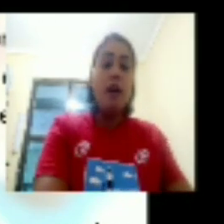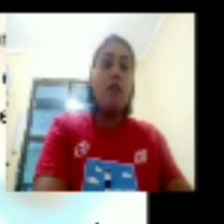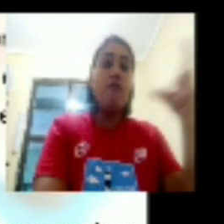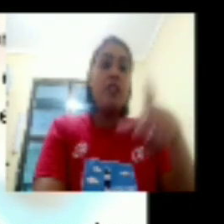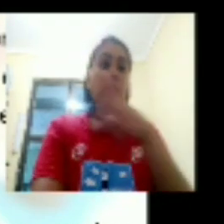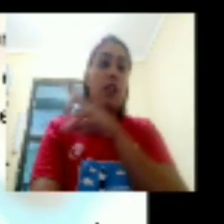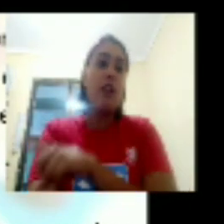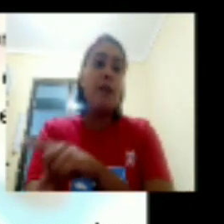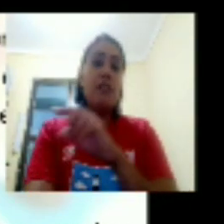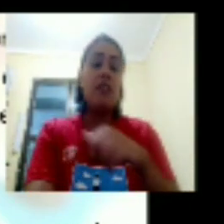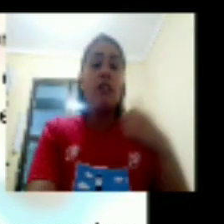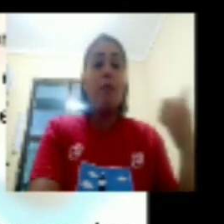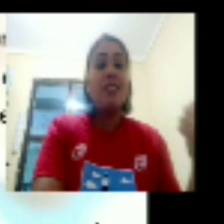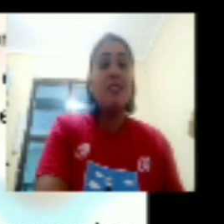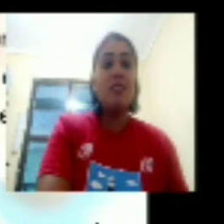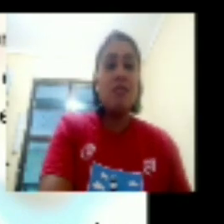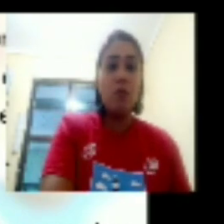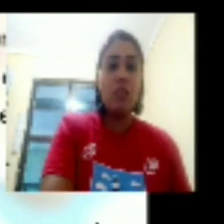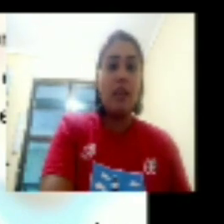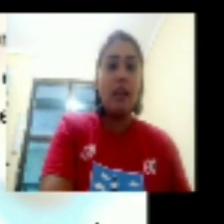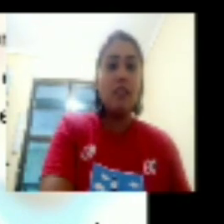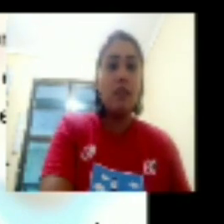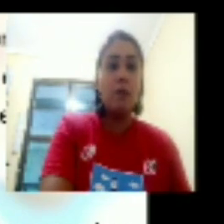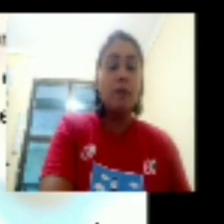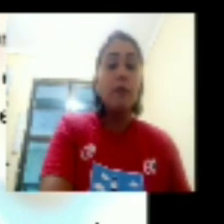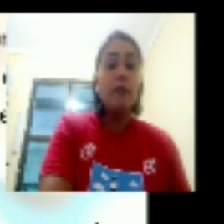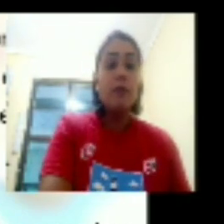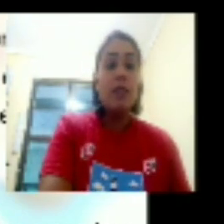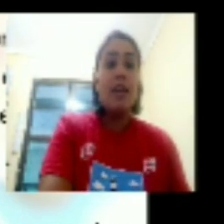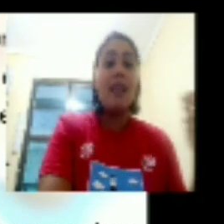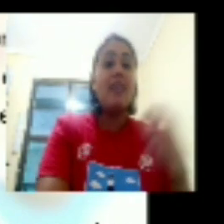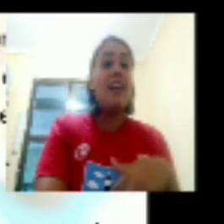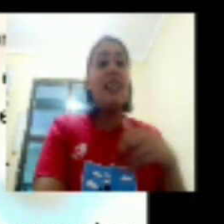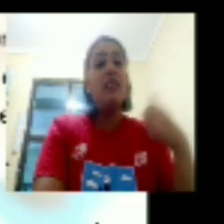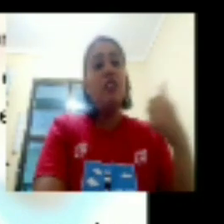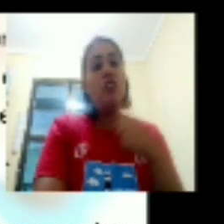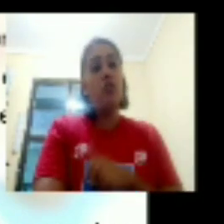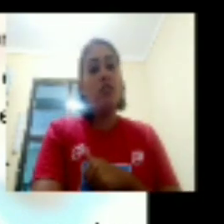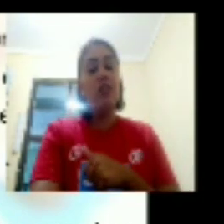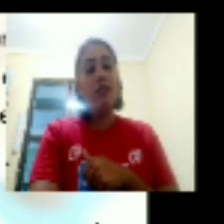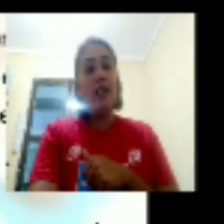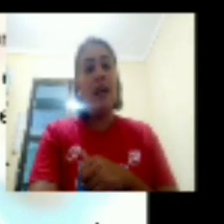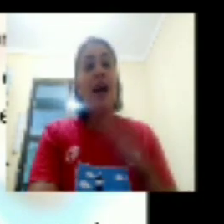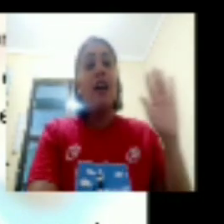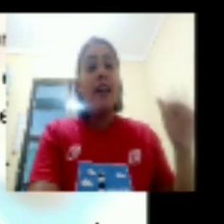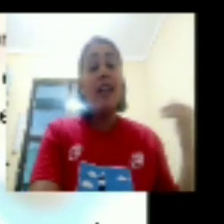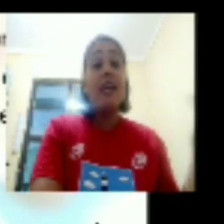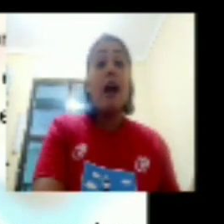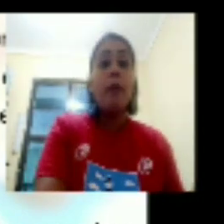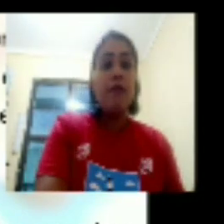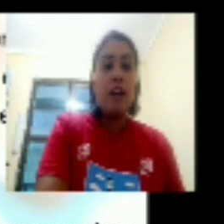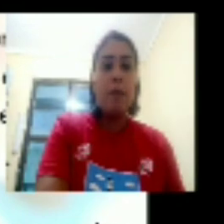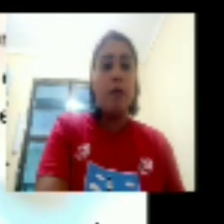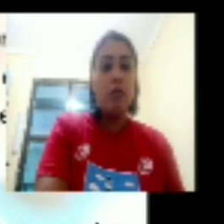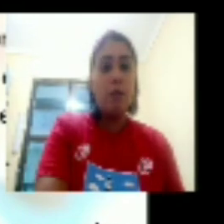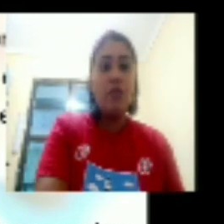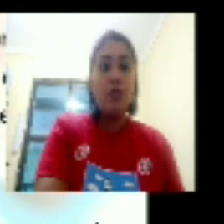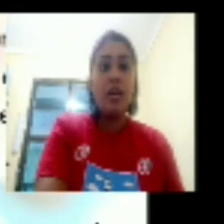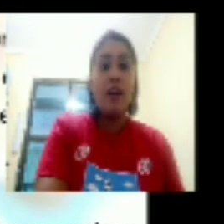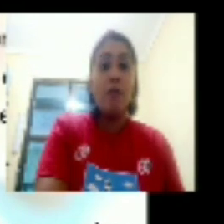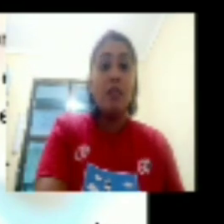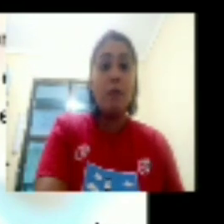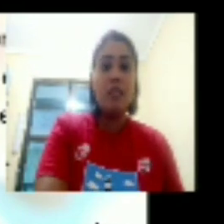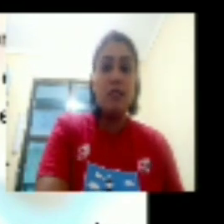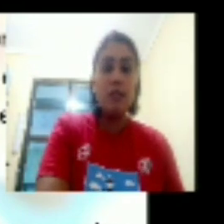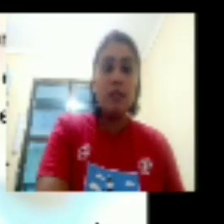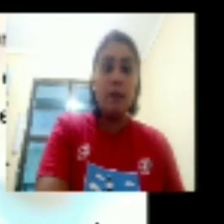tratamento, eu evito que aquele paciente precise de uma internação. E aí, ele deixando de se internar, ele abre vaga para outra pessoa